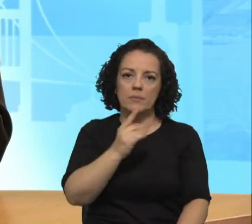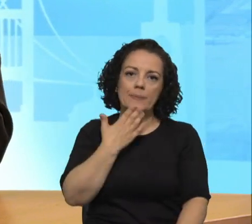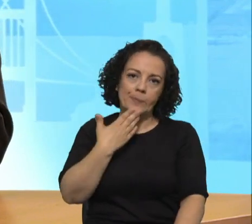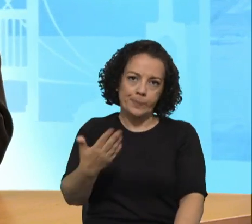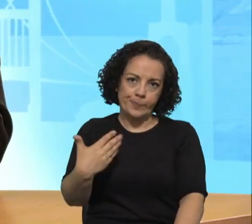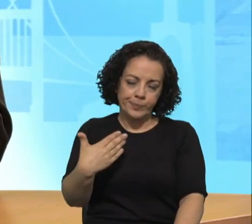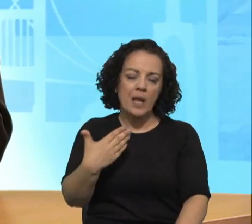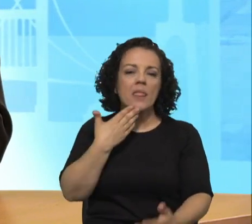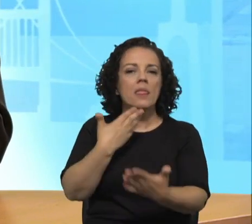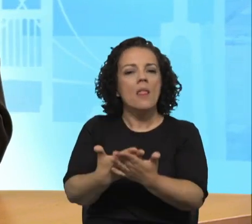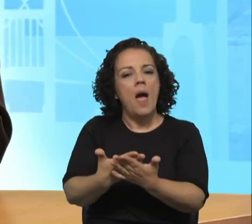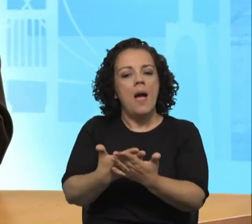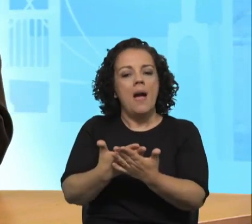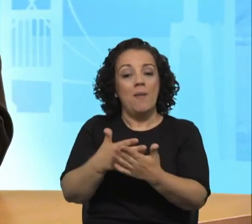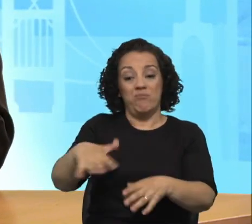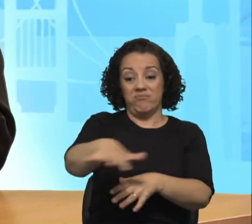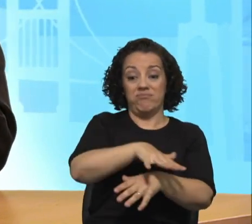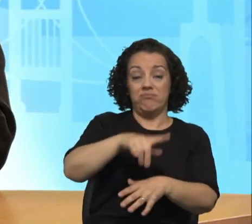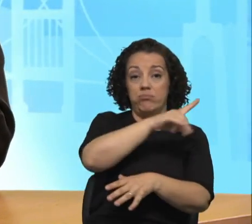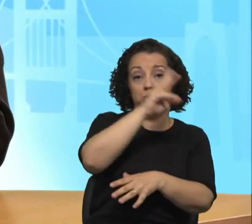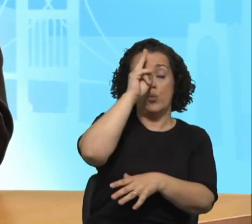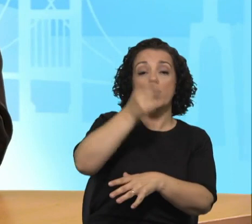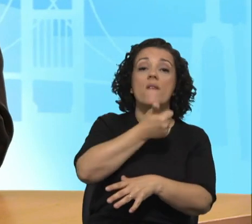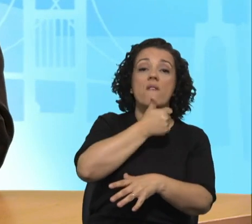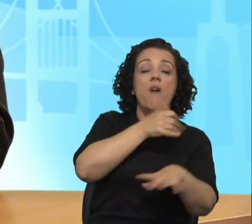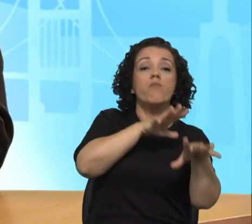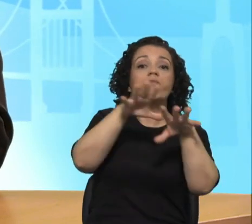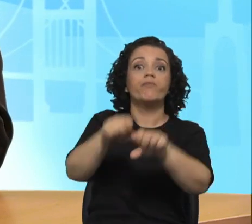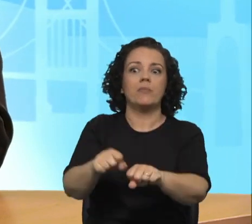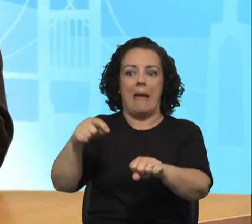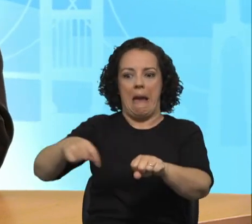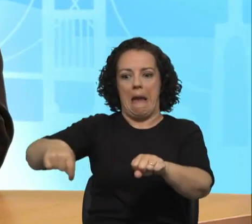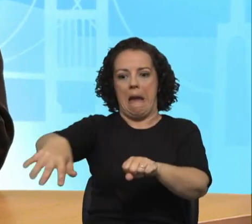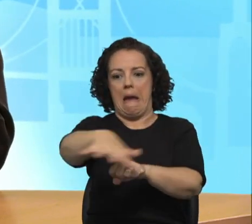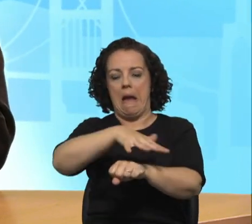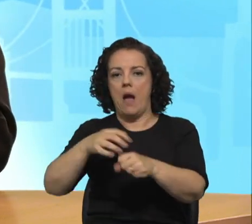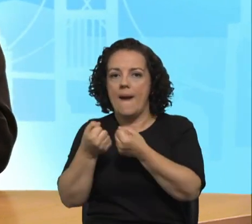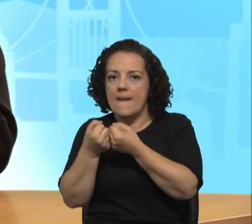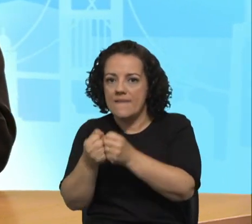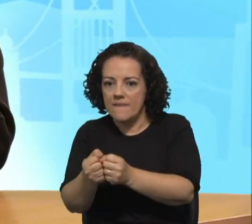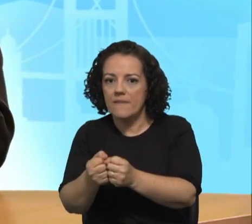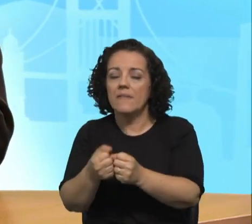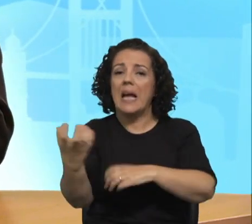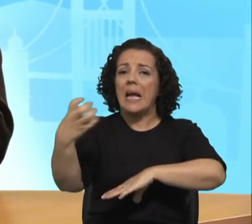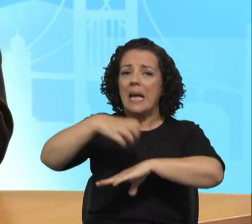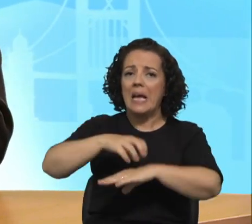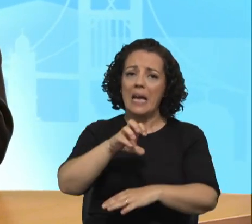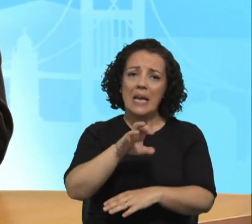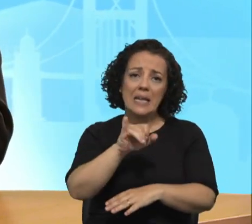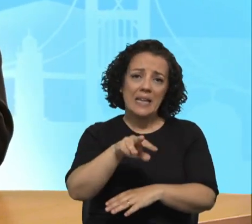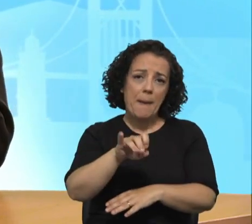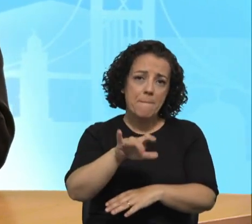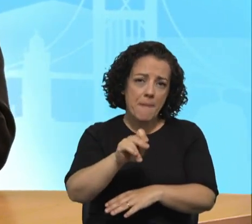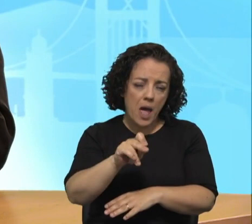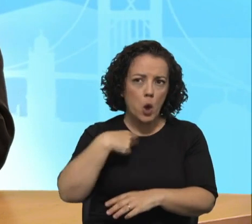movimentações desse lado ocupado, mas existem celebrações do lado ocupado, inclusivamente na Crimeia, tanto quanto